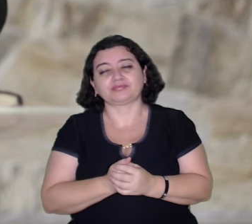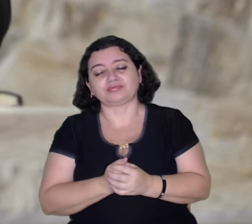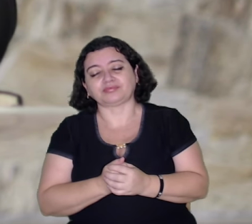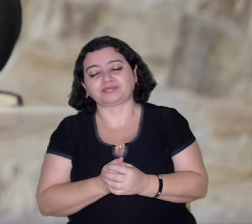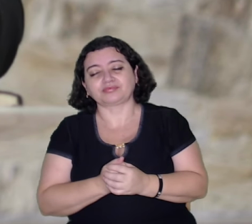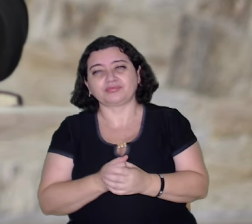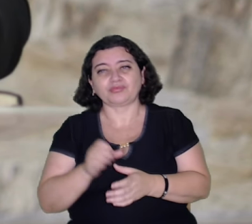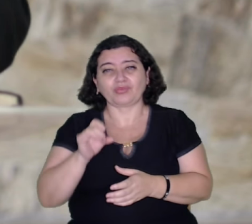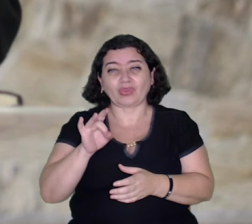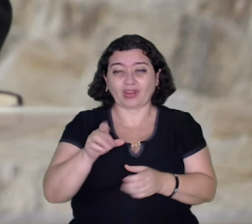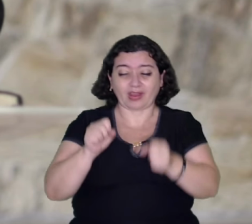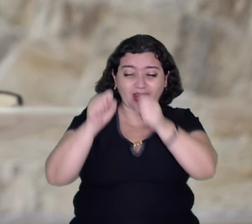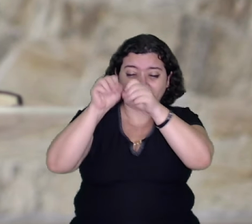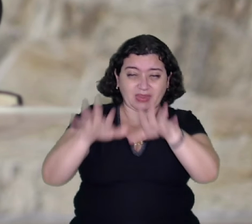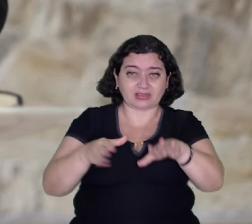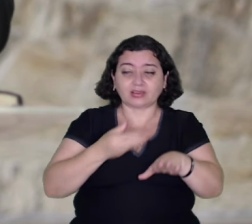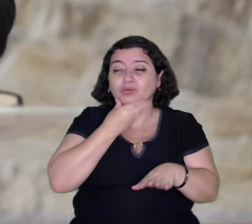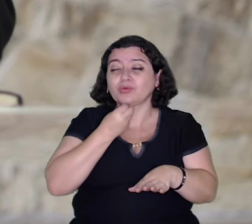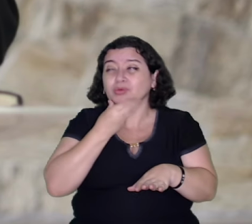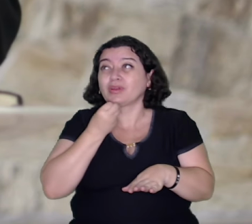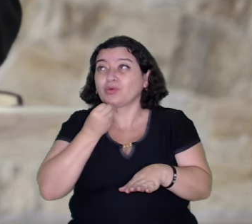quando apenas isso basta,